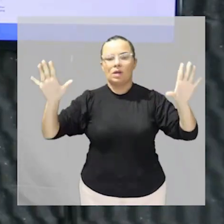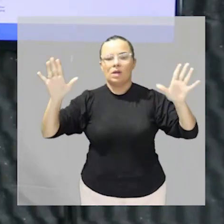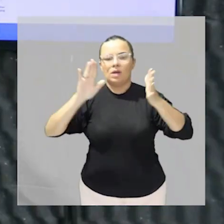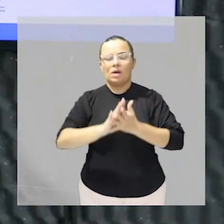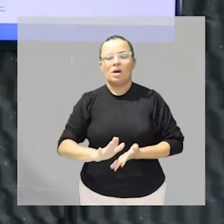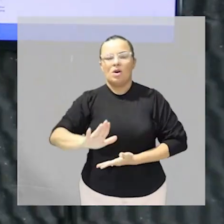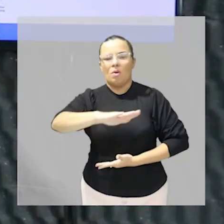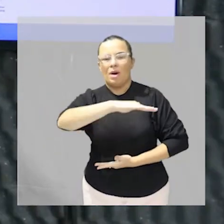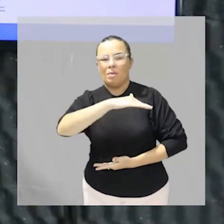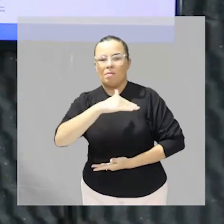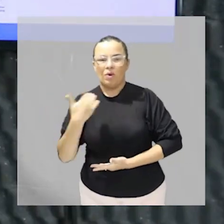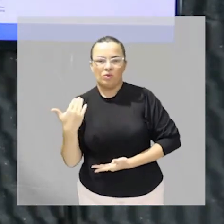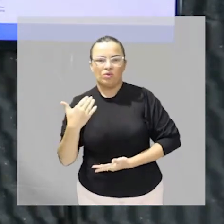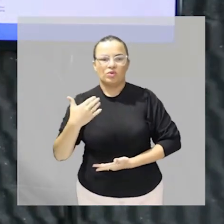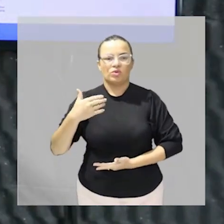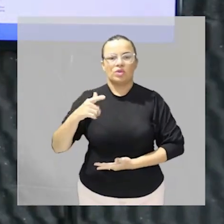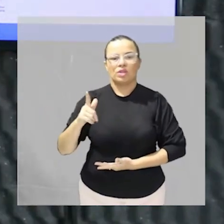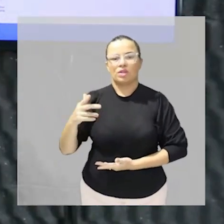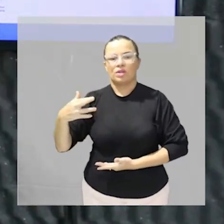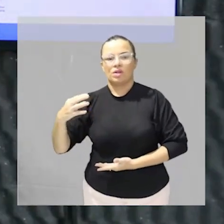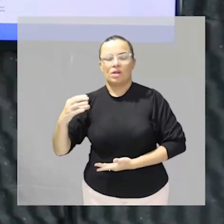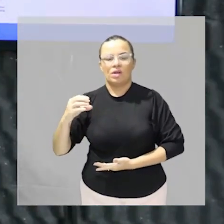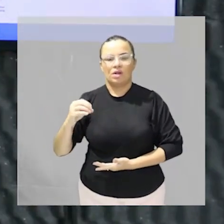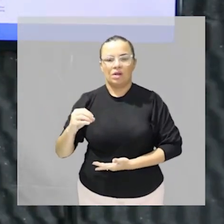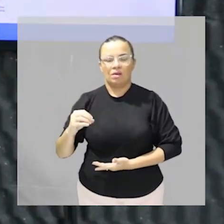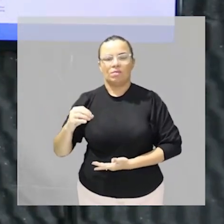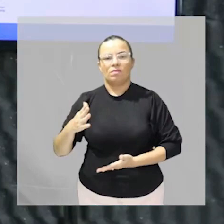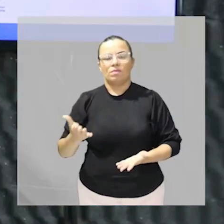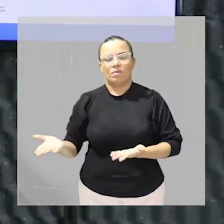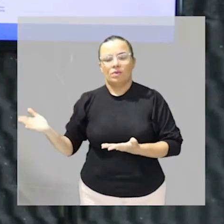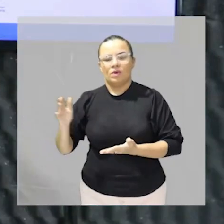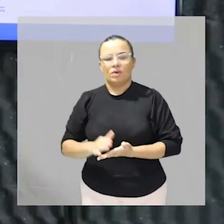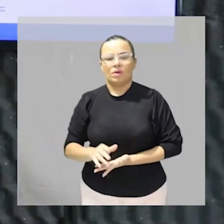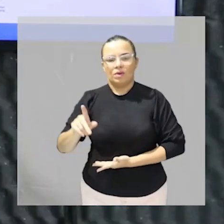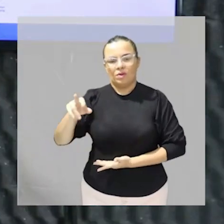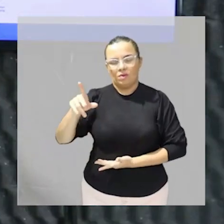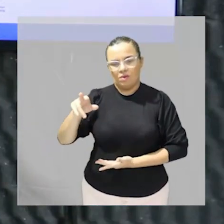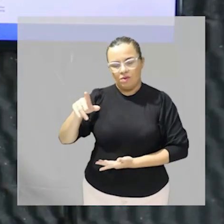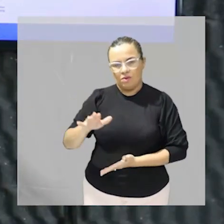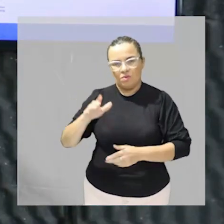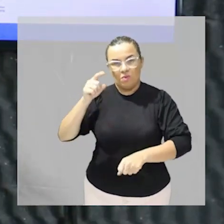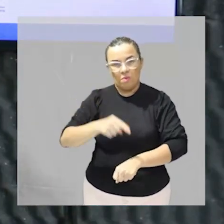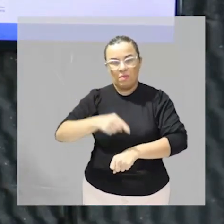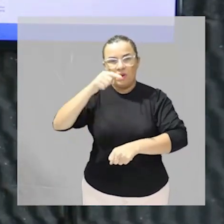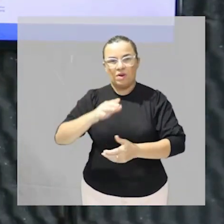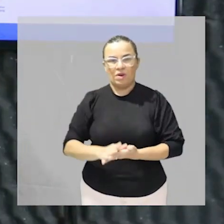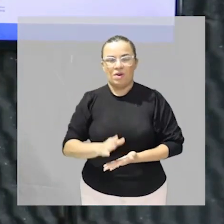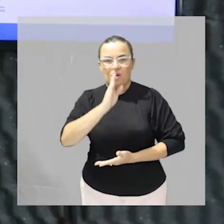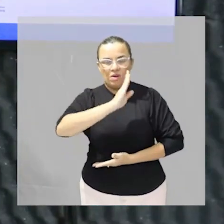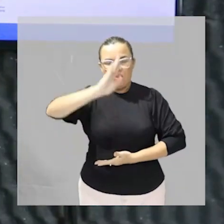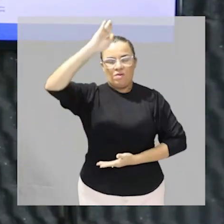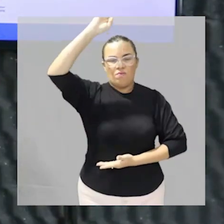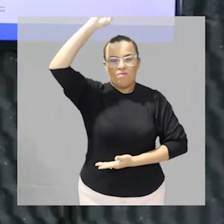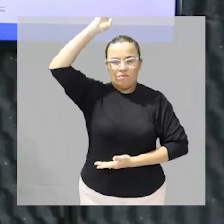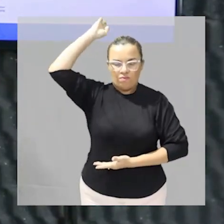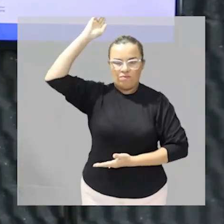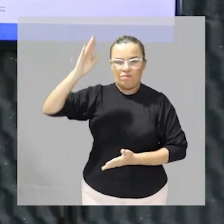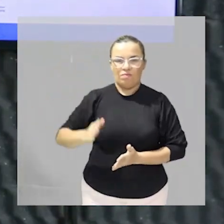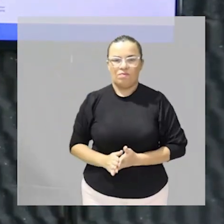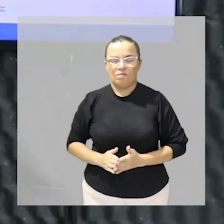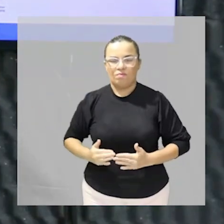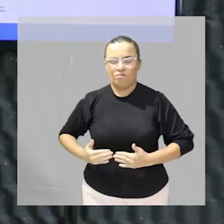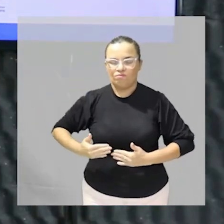morte de Caio, então os irmãos Gracos, no momento em que Roma atravessava